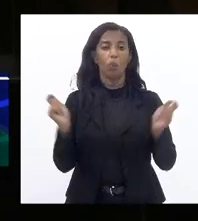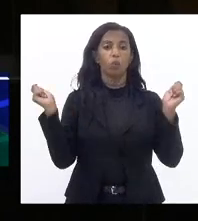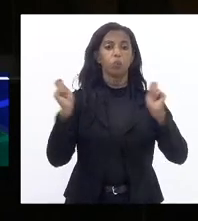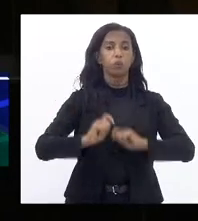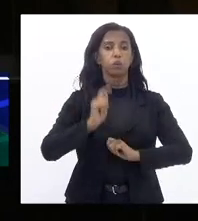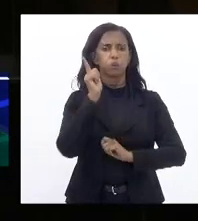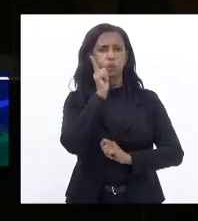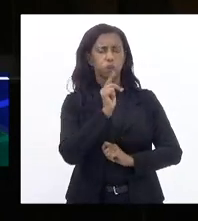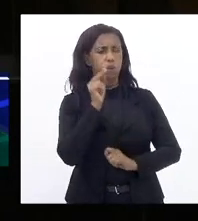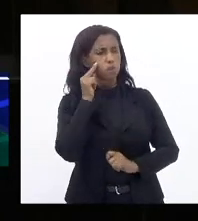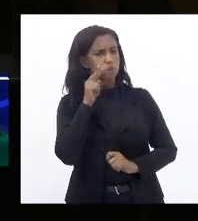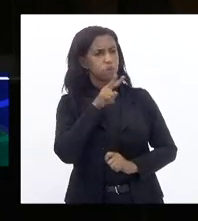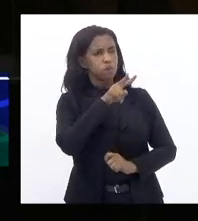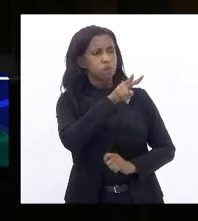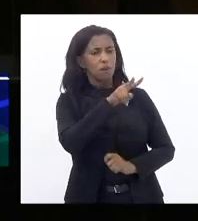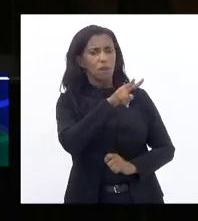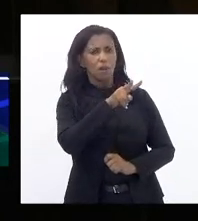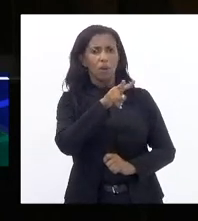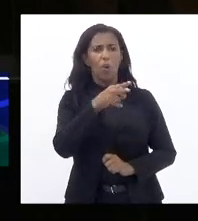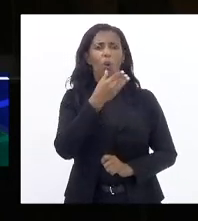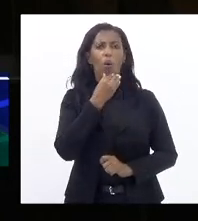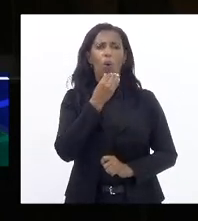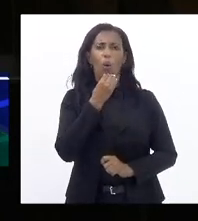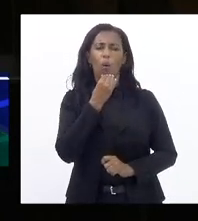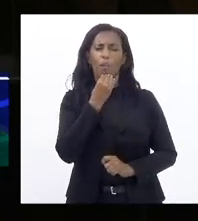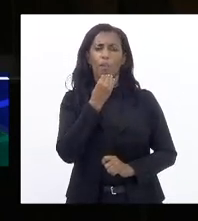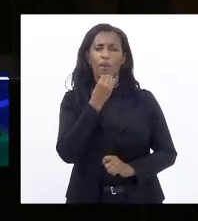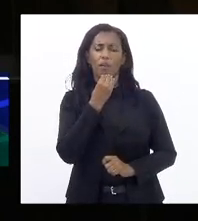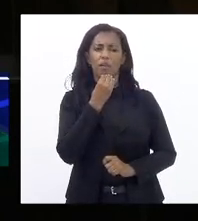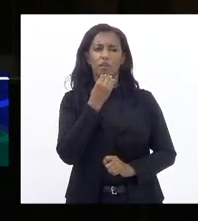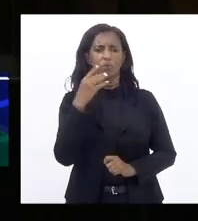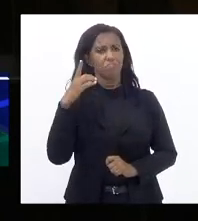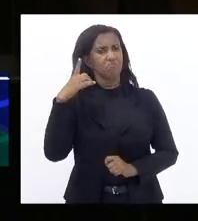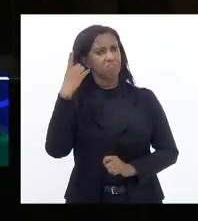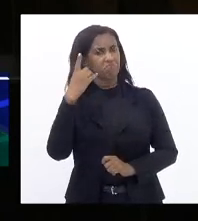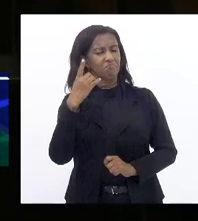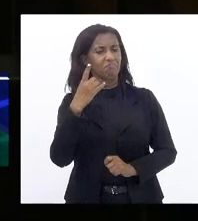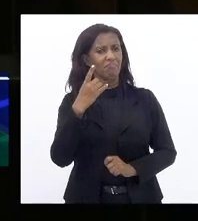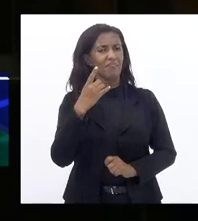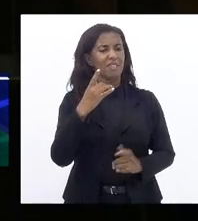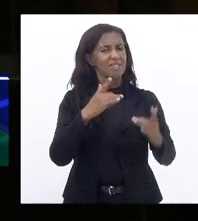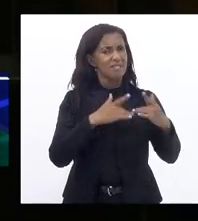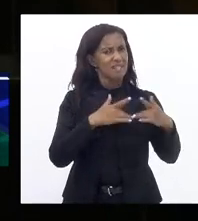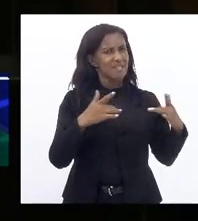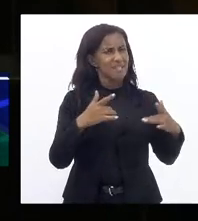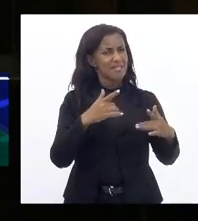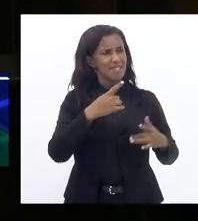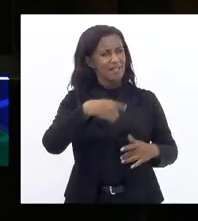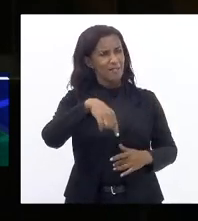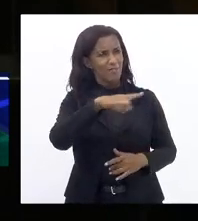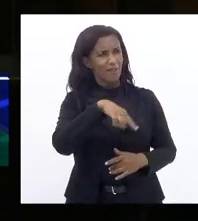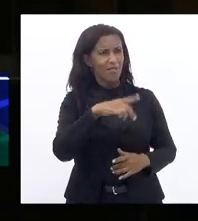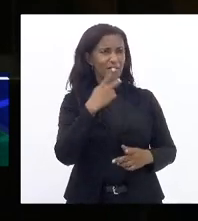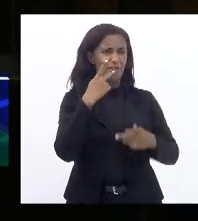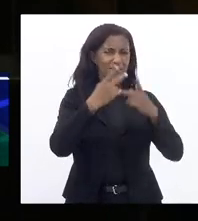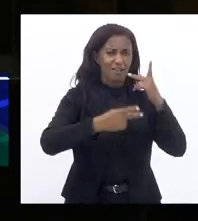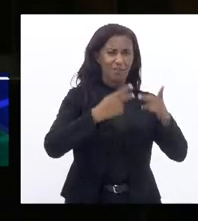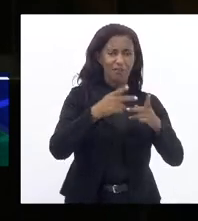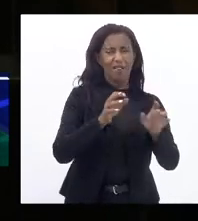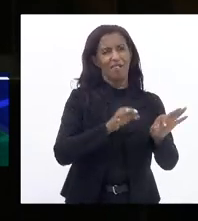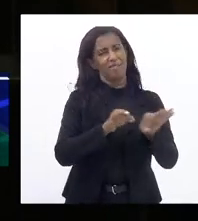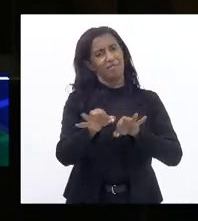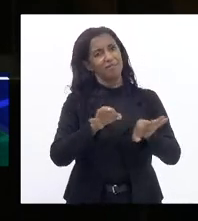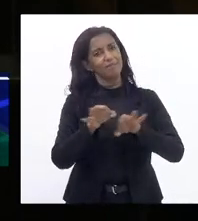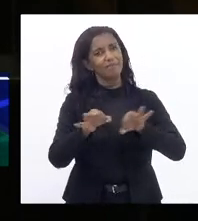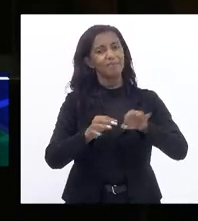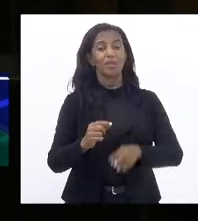possamos presenciar parlamentares homens sensíveis à nossa causa em sua fala e em seus